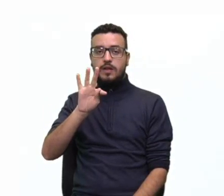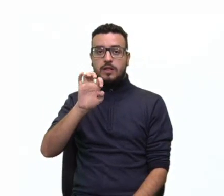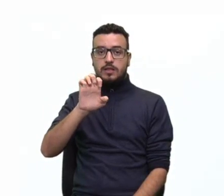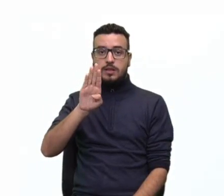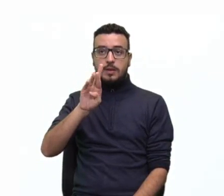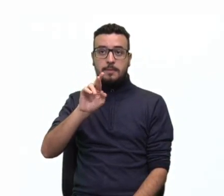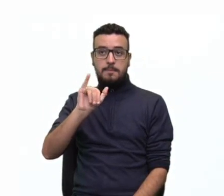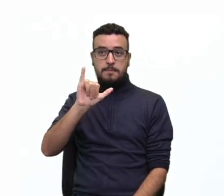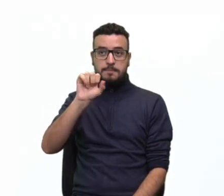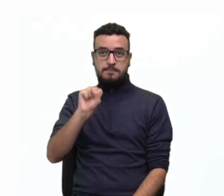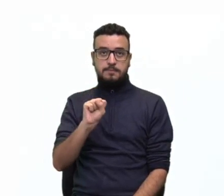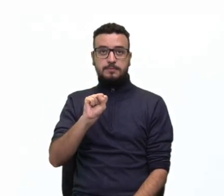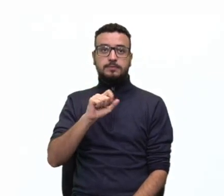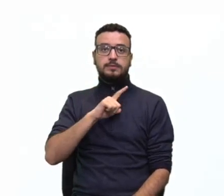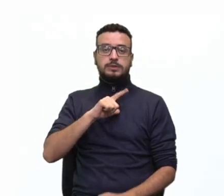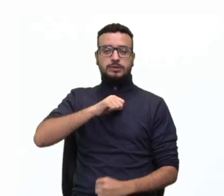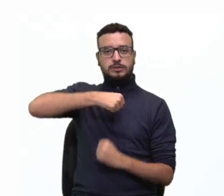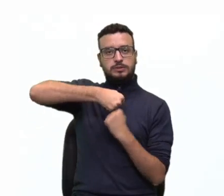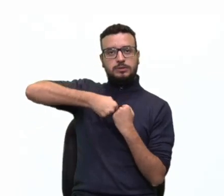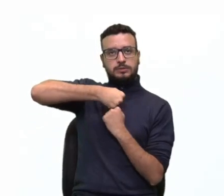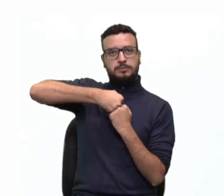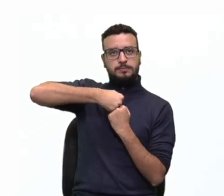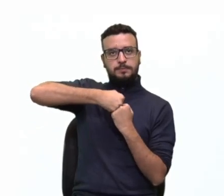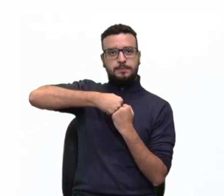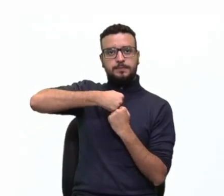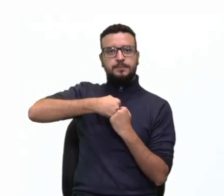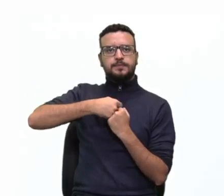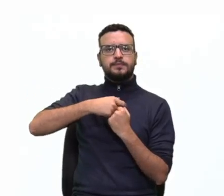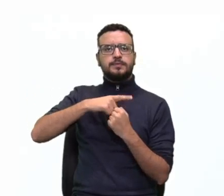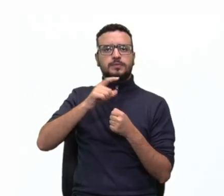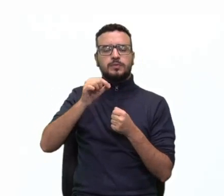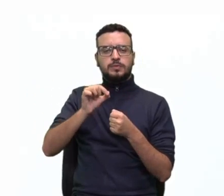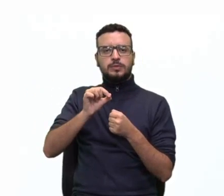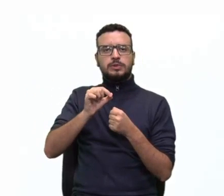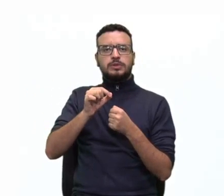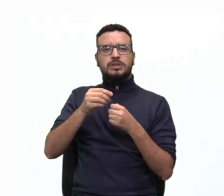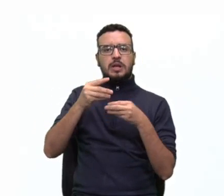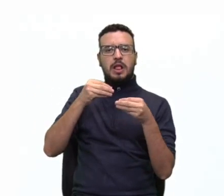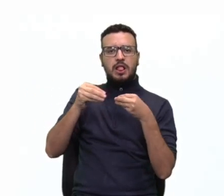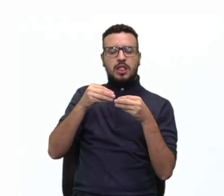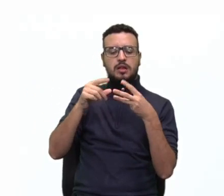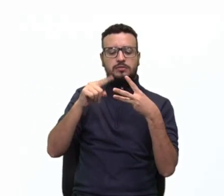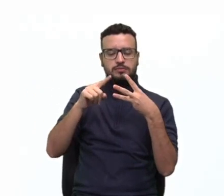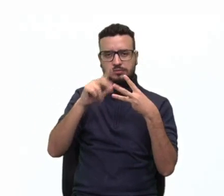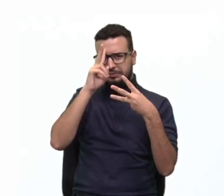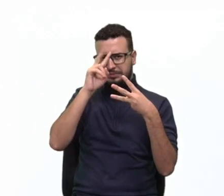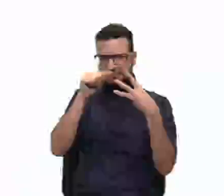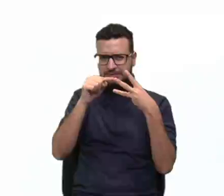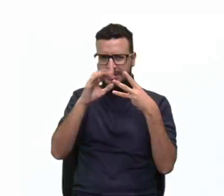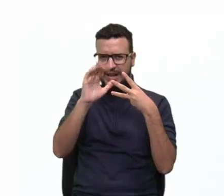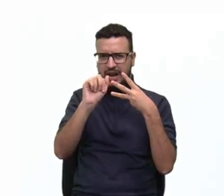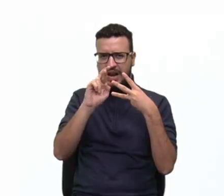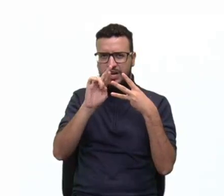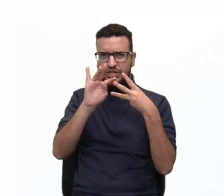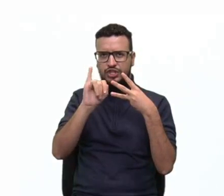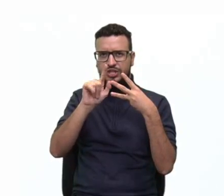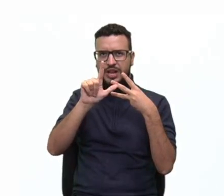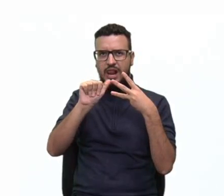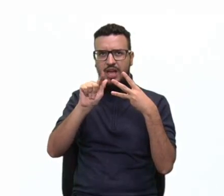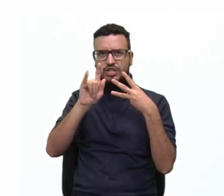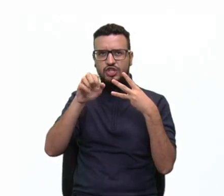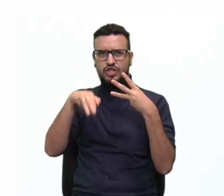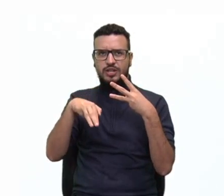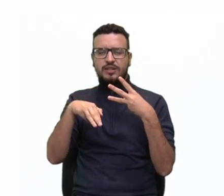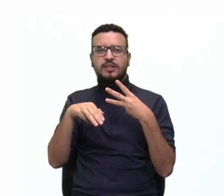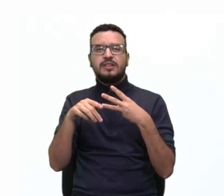Elas são articulações fibrocartilágenas, a gente pode colocar ela como cartilaginosa, e ela faz um amortecimento entre